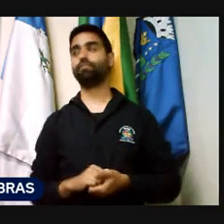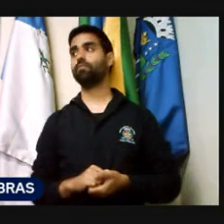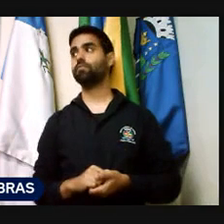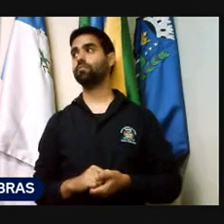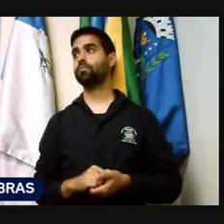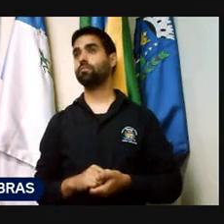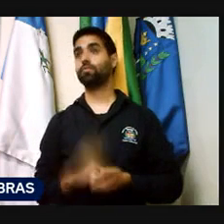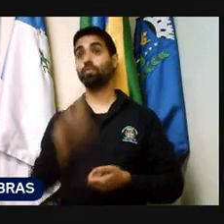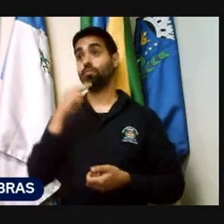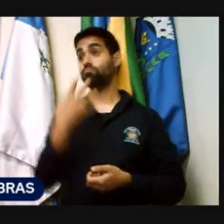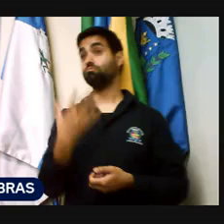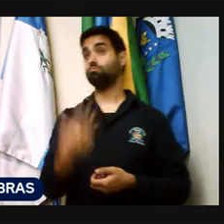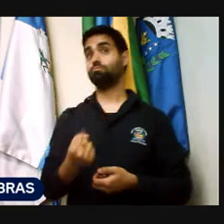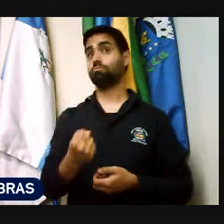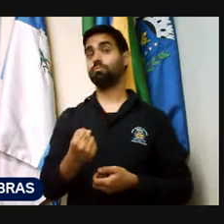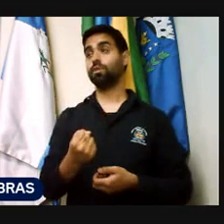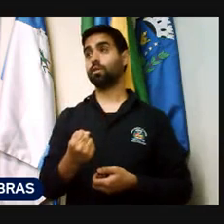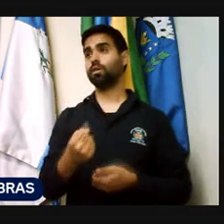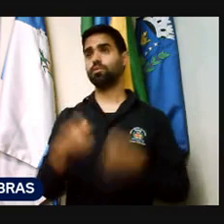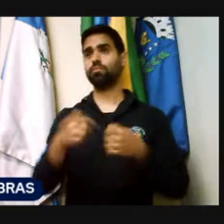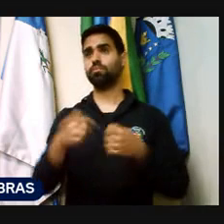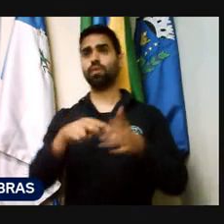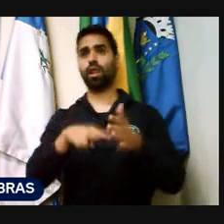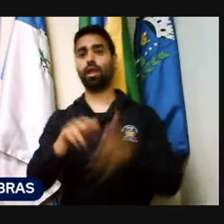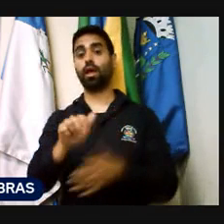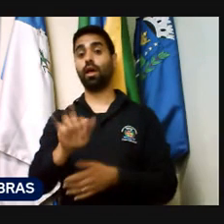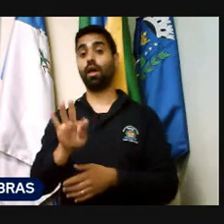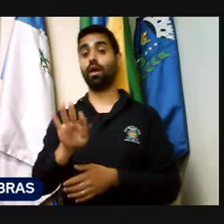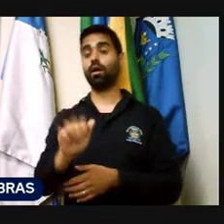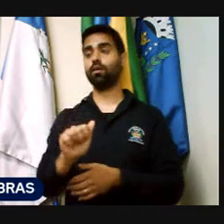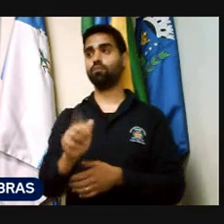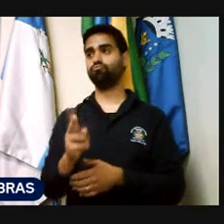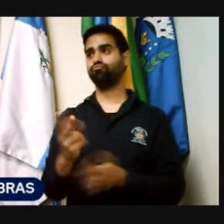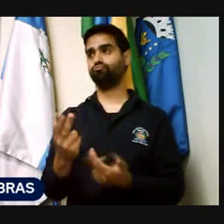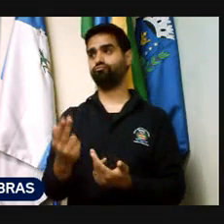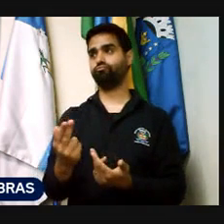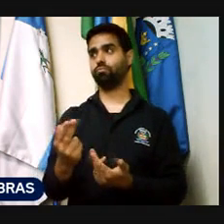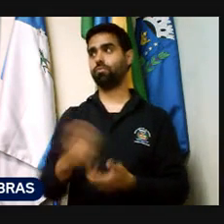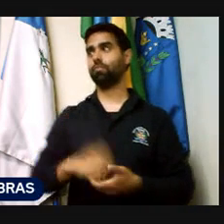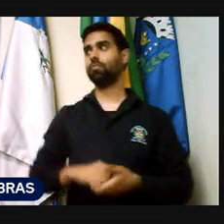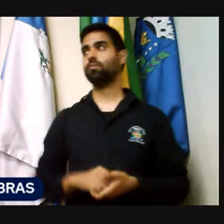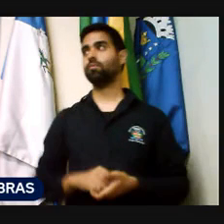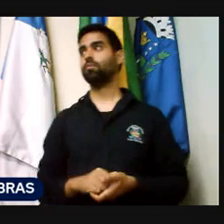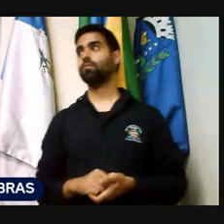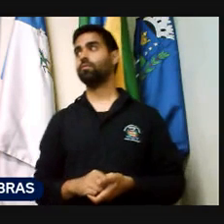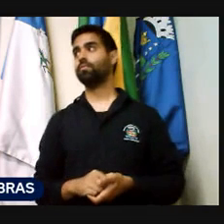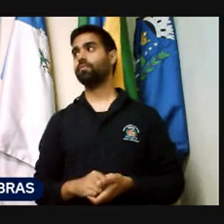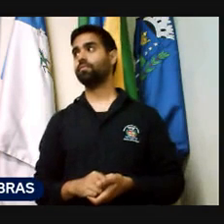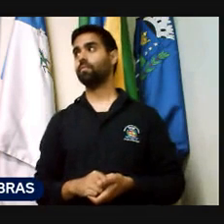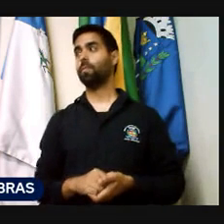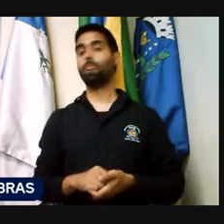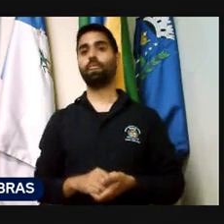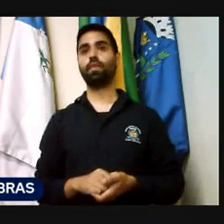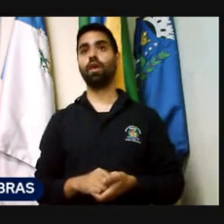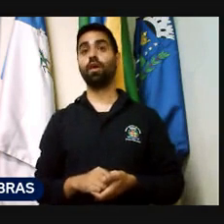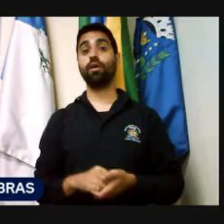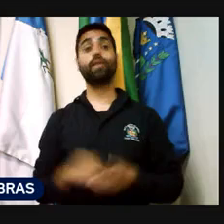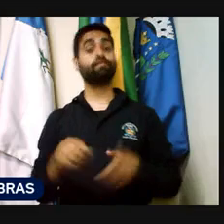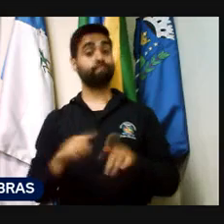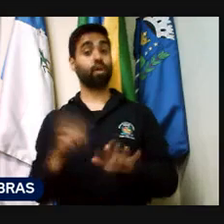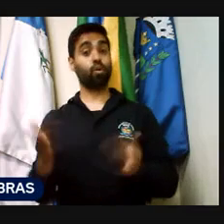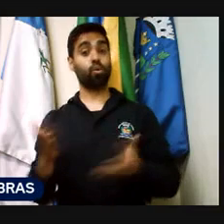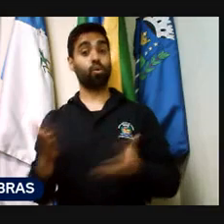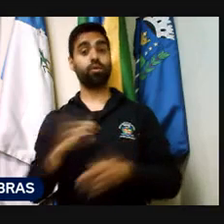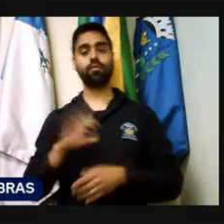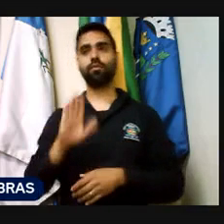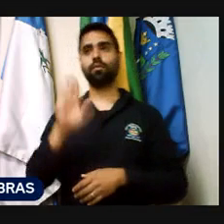vereadores concordam com a suspensão da leitura da ata, permaneçam como estão. Está nas dependências da casa